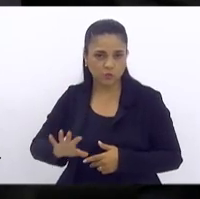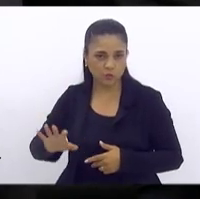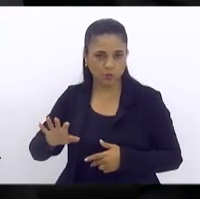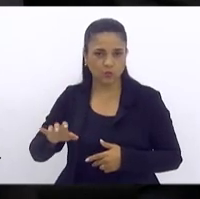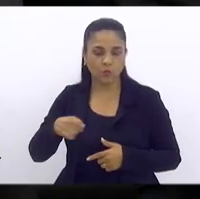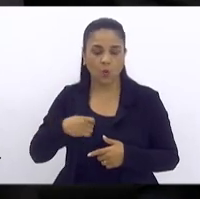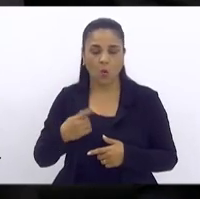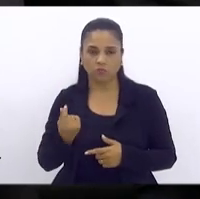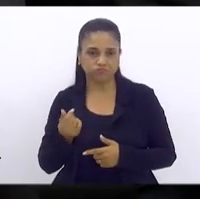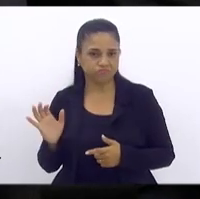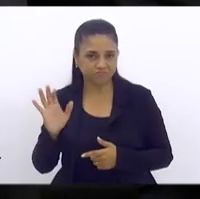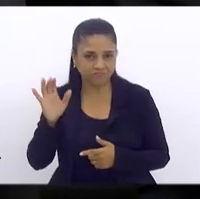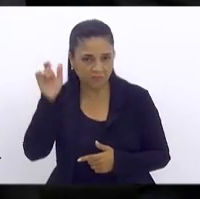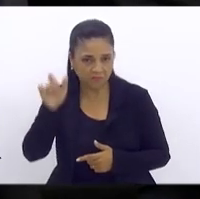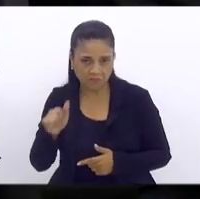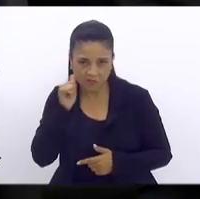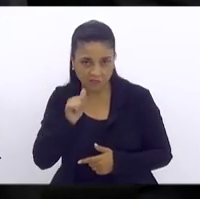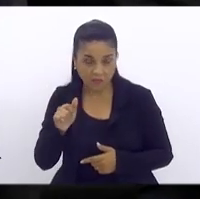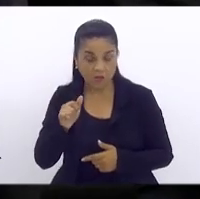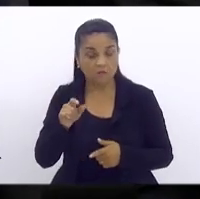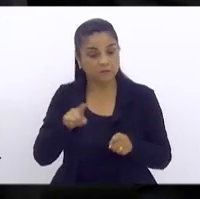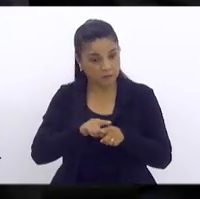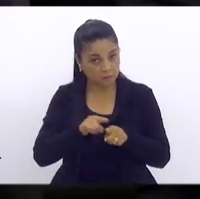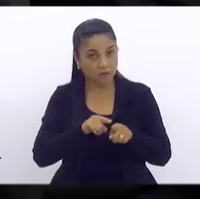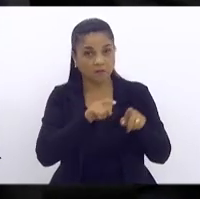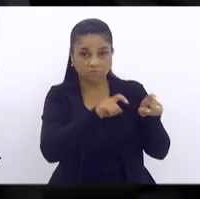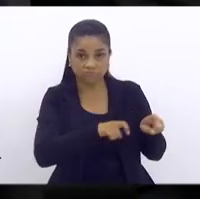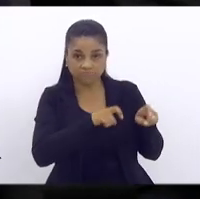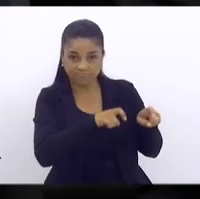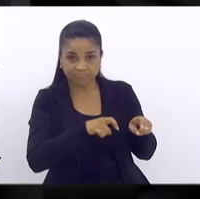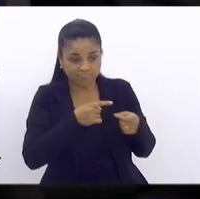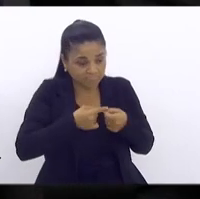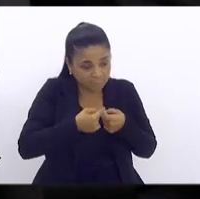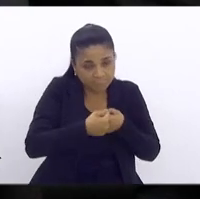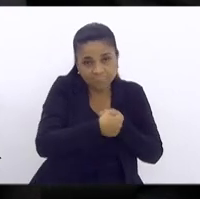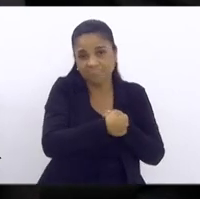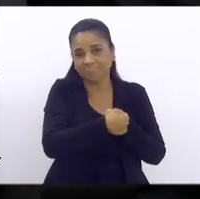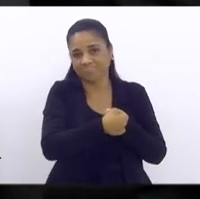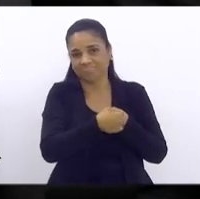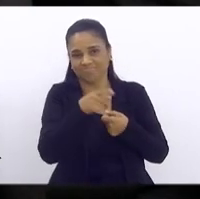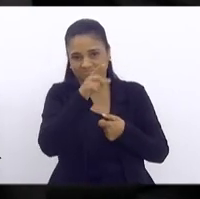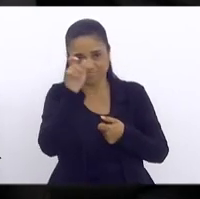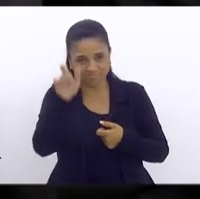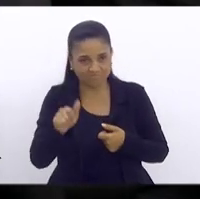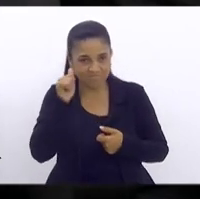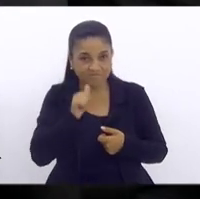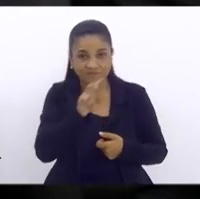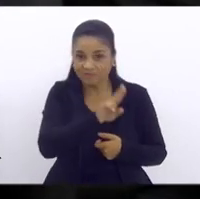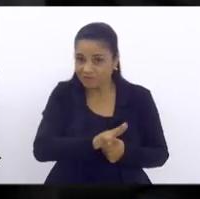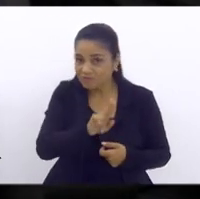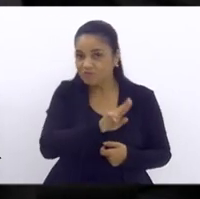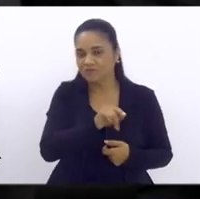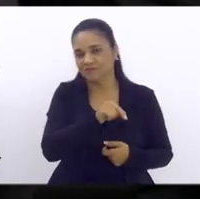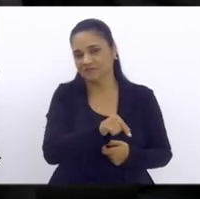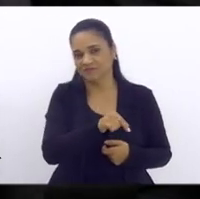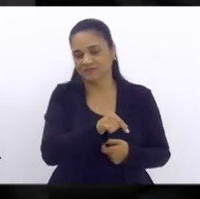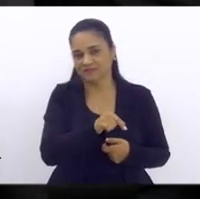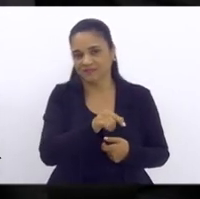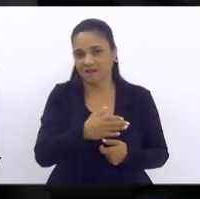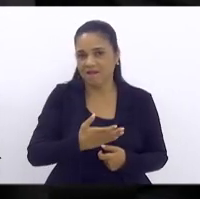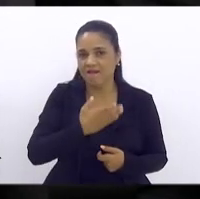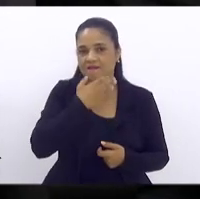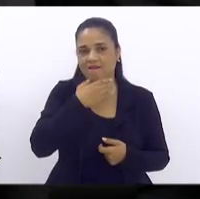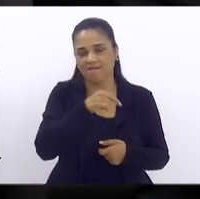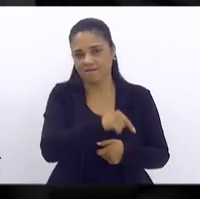poder aquisitivo, e sim mulheres de áreas periféricas do centro. Então, a maior parte das mulheres que usam é uma região bem com maior agravante aqui